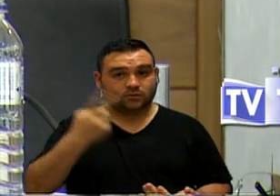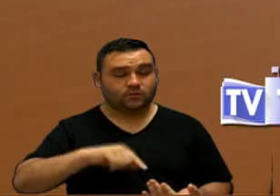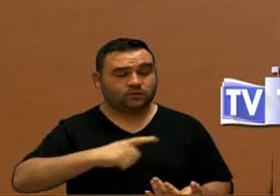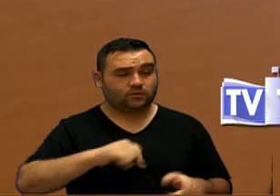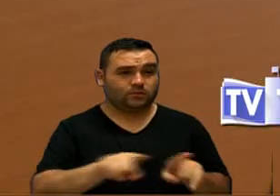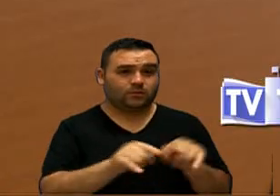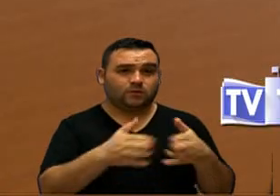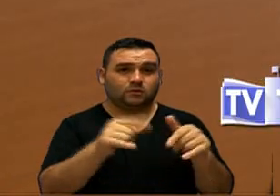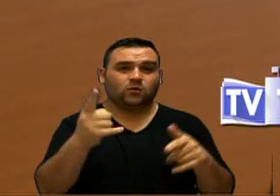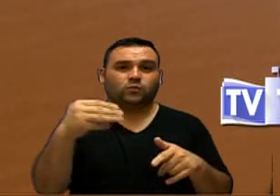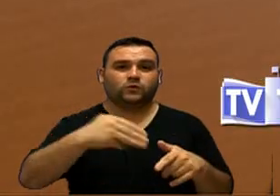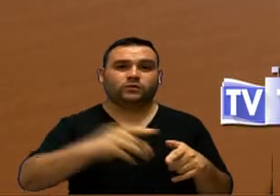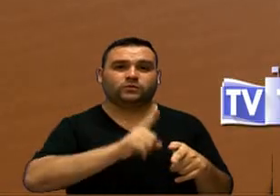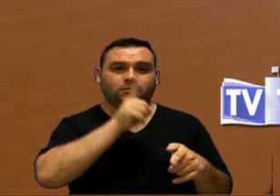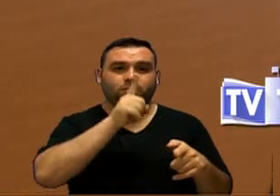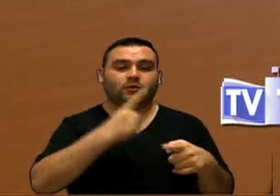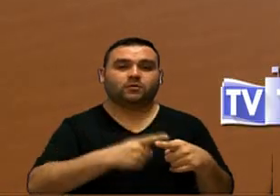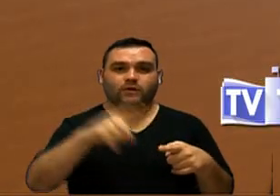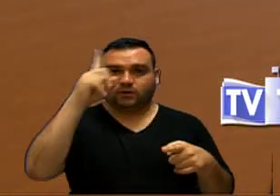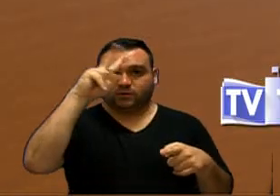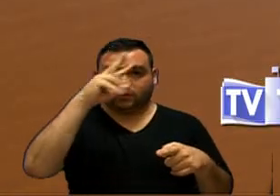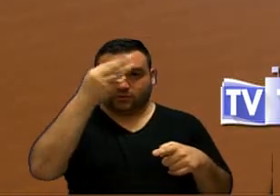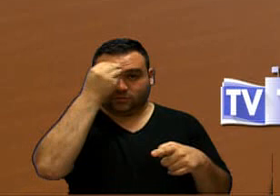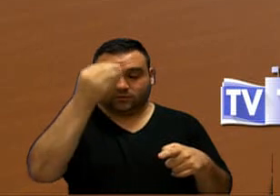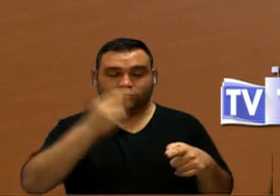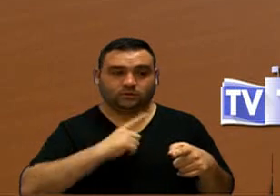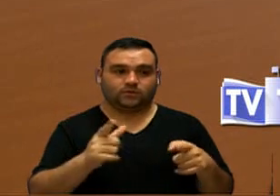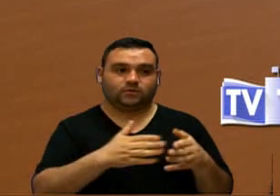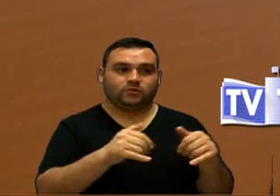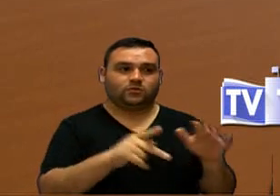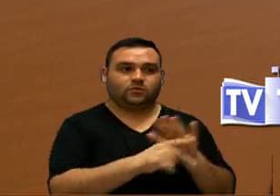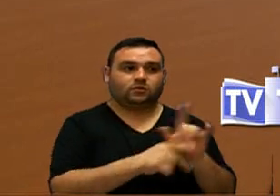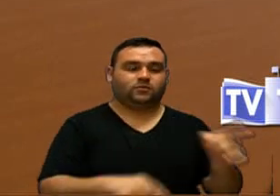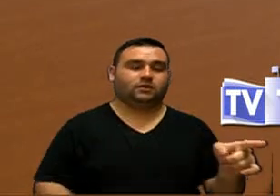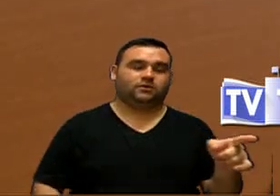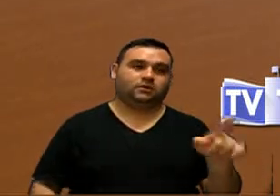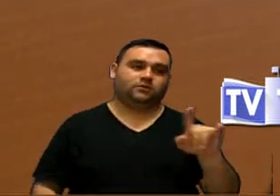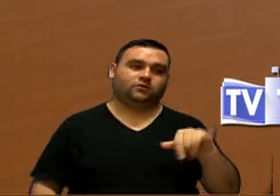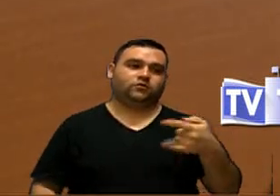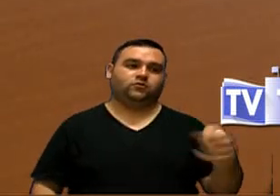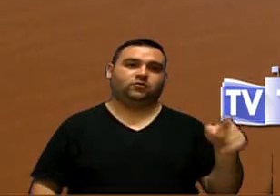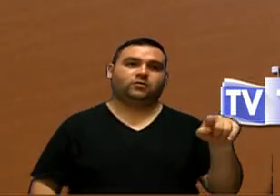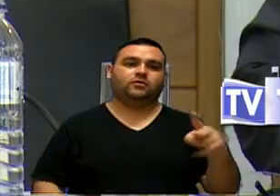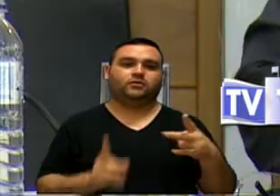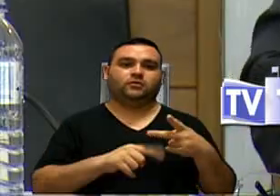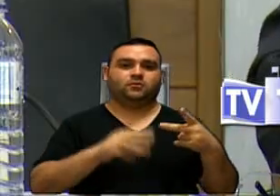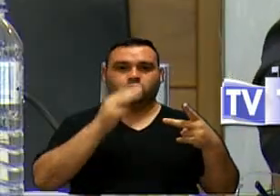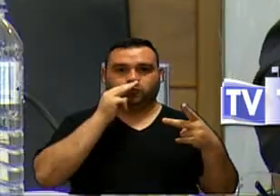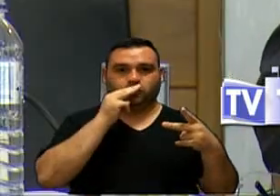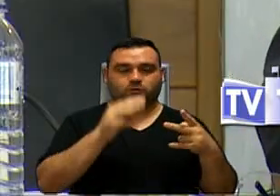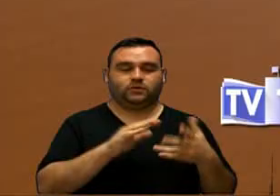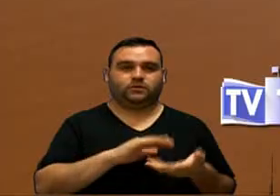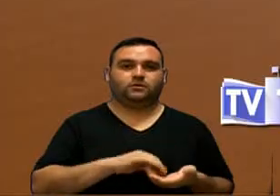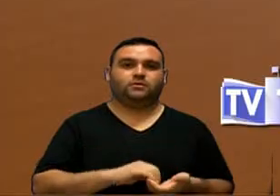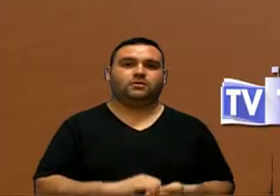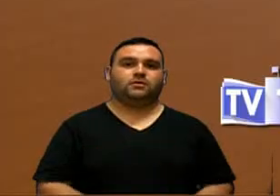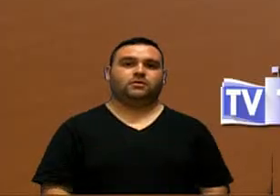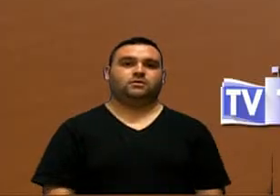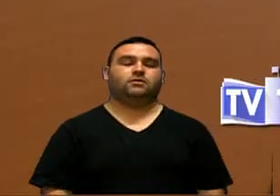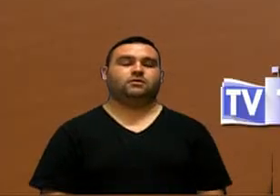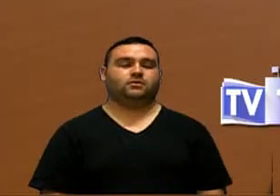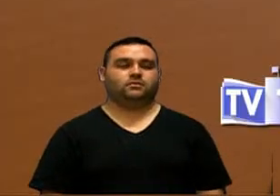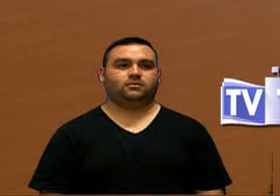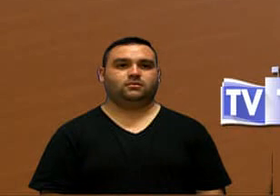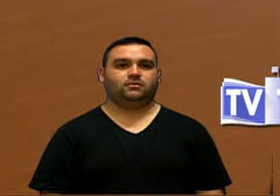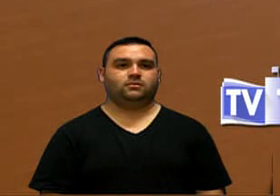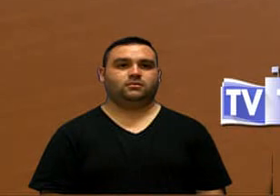havíamos solicitado 1 minuto de silêncio em memória. Minuto de silêncio solicitado pelo vereador João Donizete e vereador Martinez.